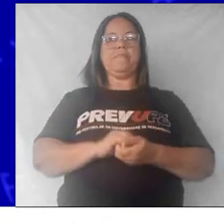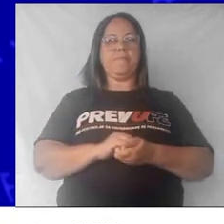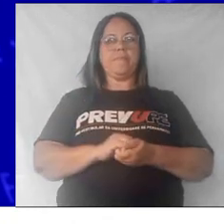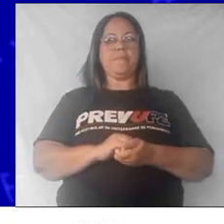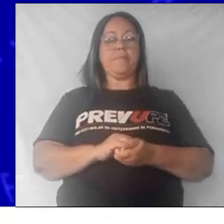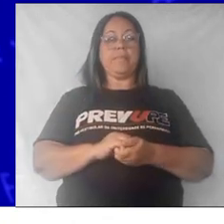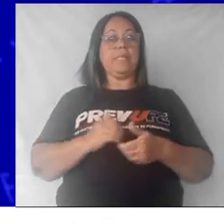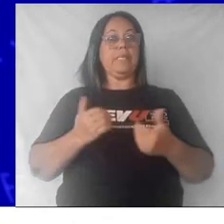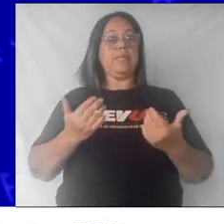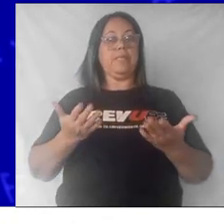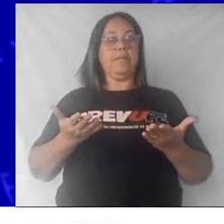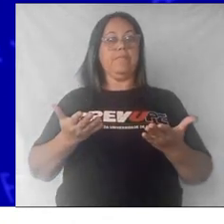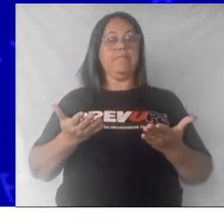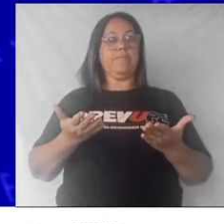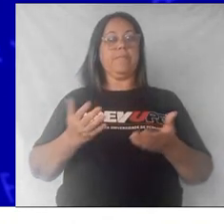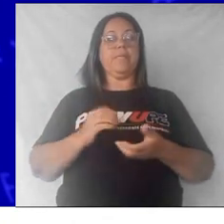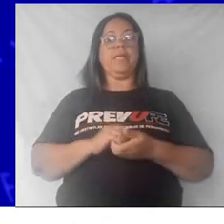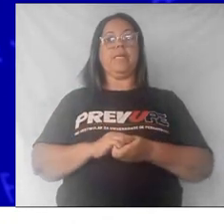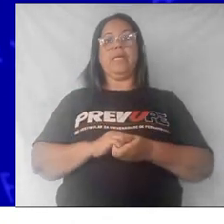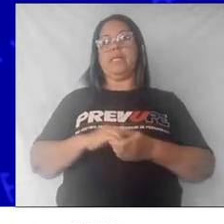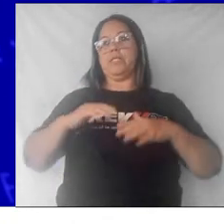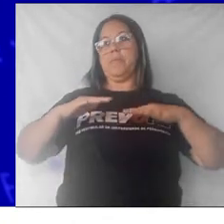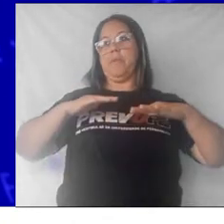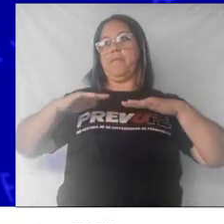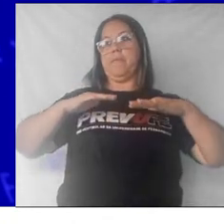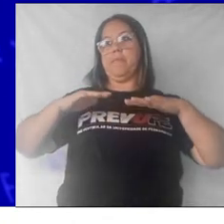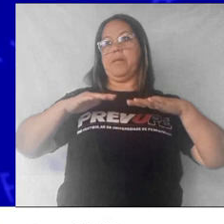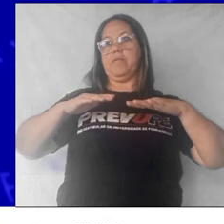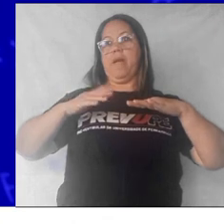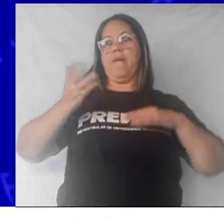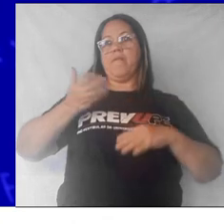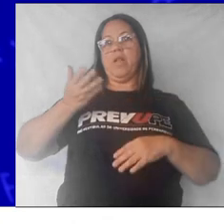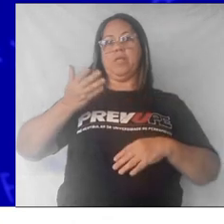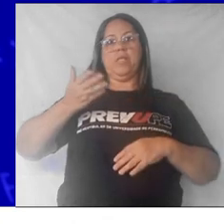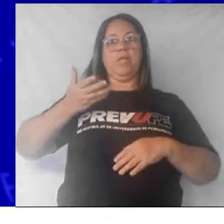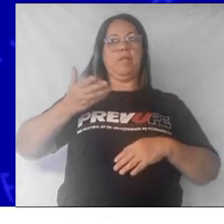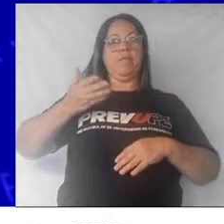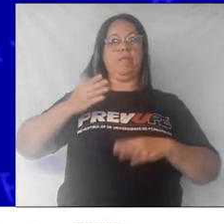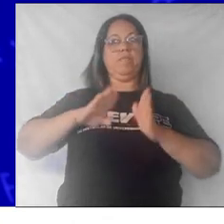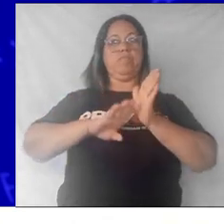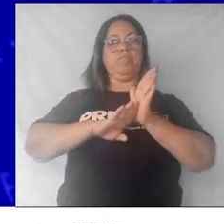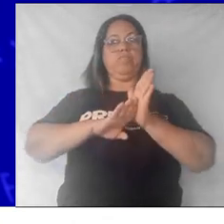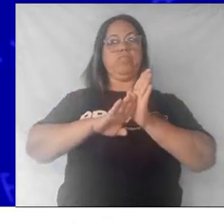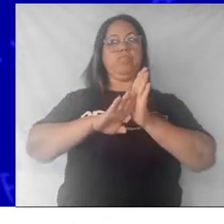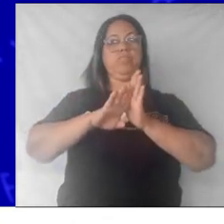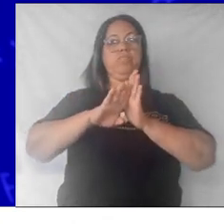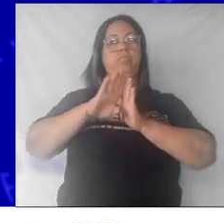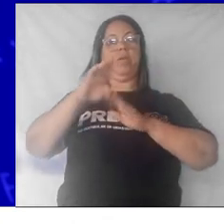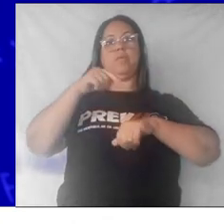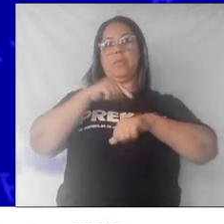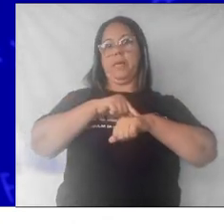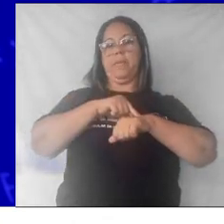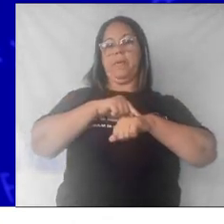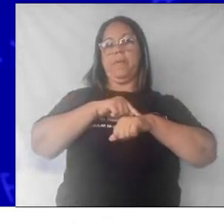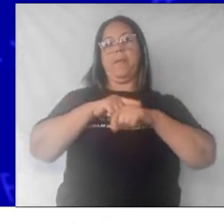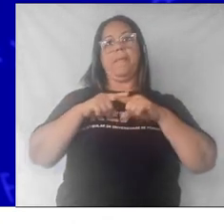Ou seja, nesse movimento, a velocidade vai crescer linearmente com o tempo. Ao passo